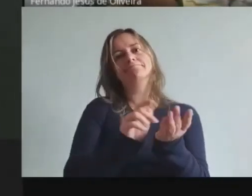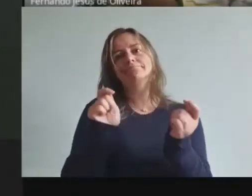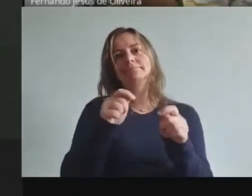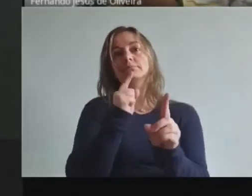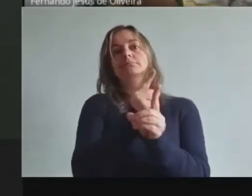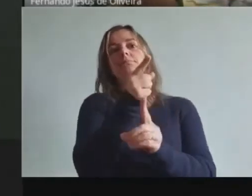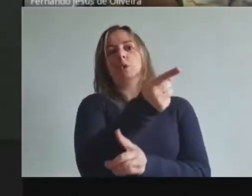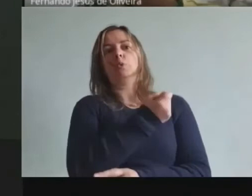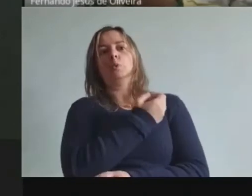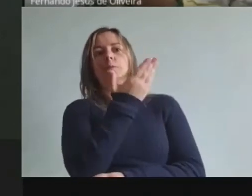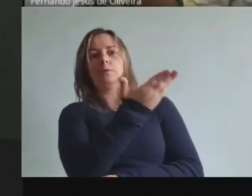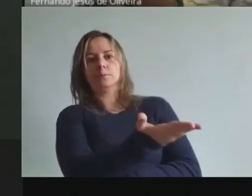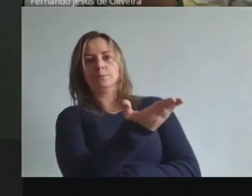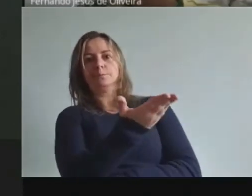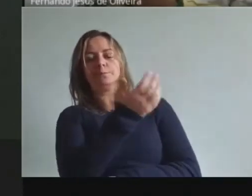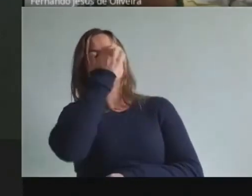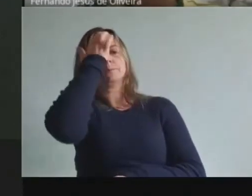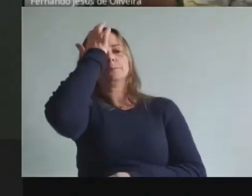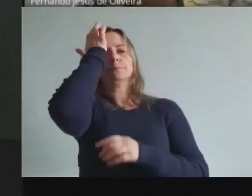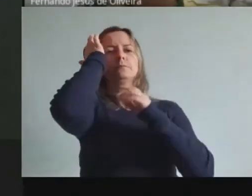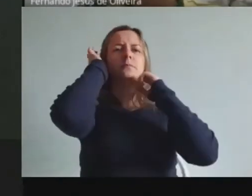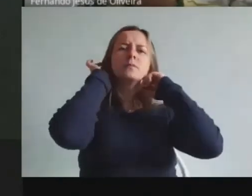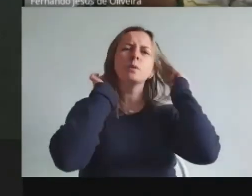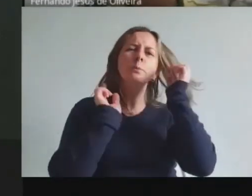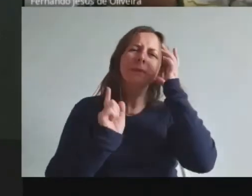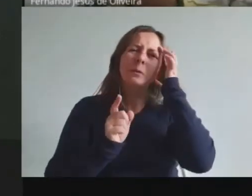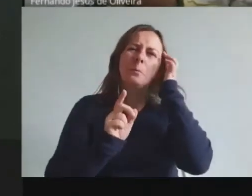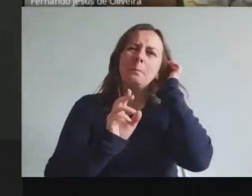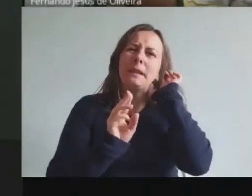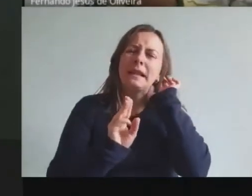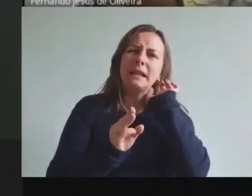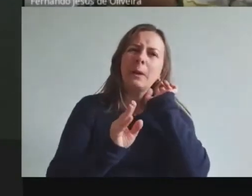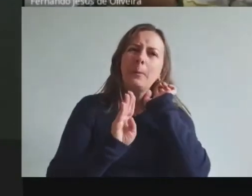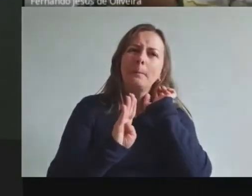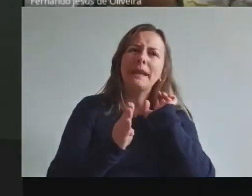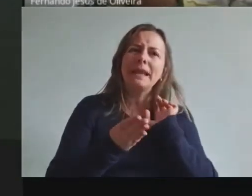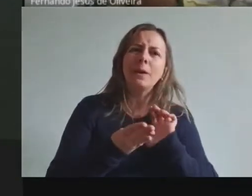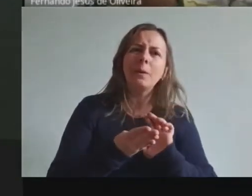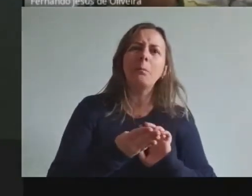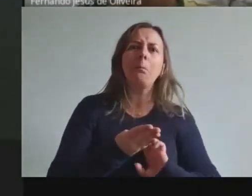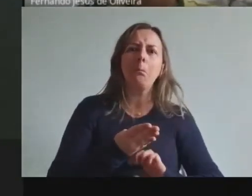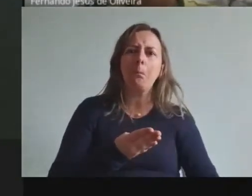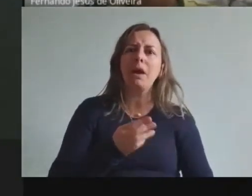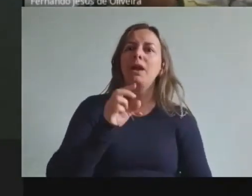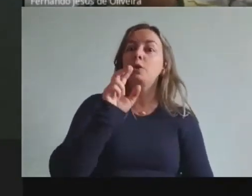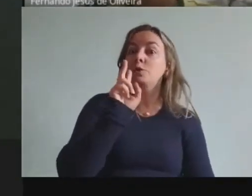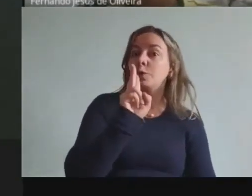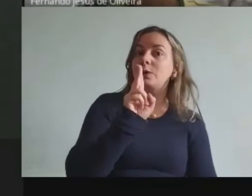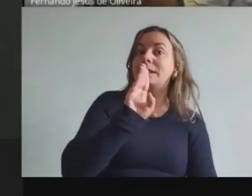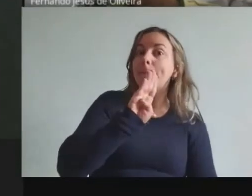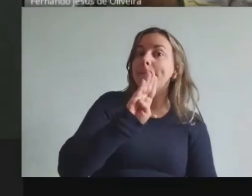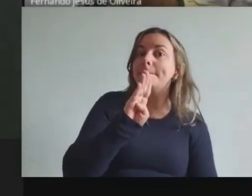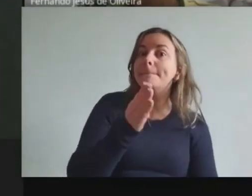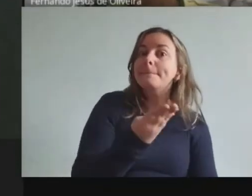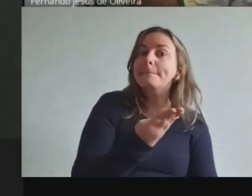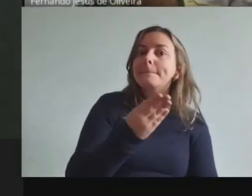aí esse numerozão aqui, quanto que é, gente? 1.000, milhão, bilhão, né? Então, são 2